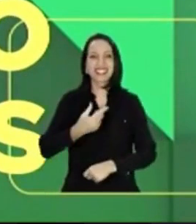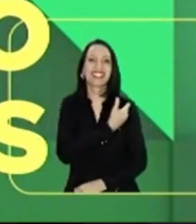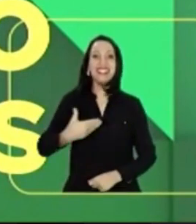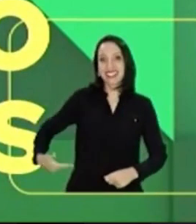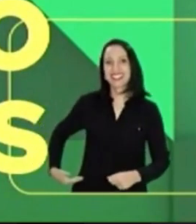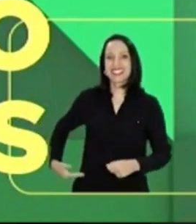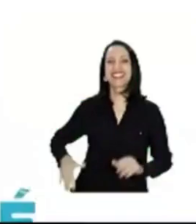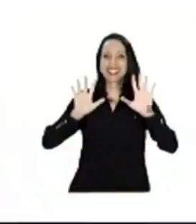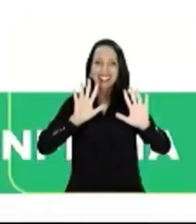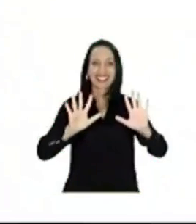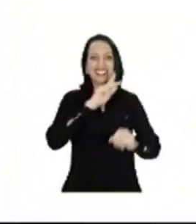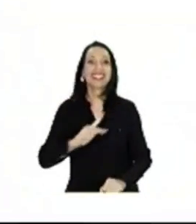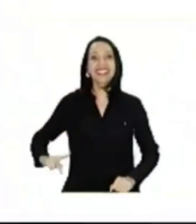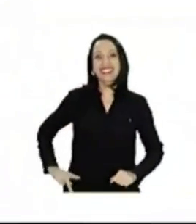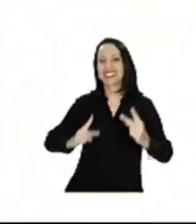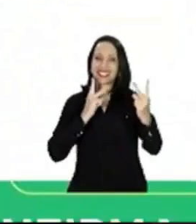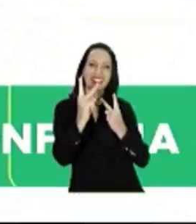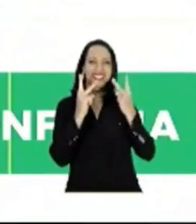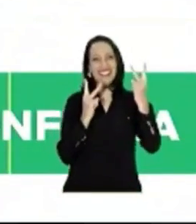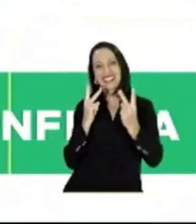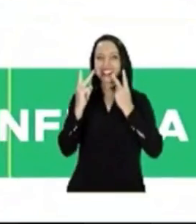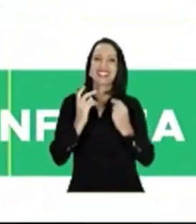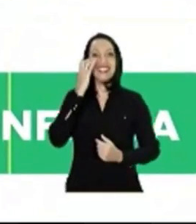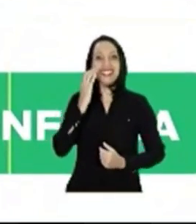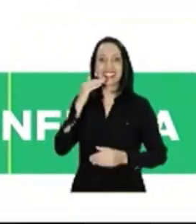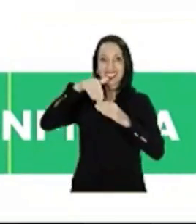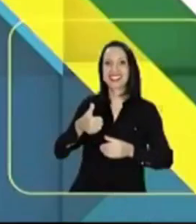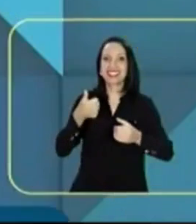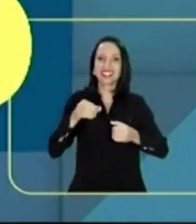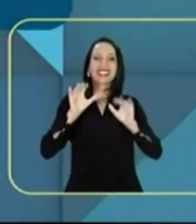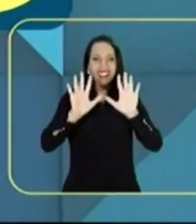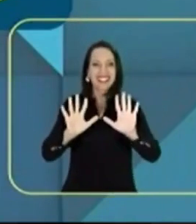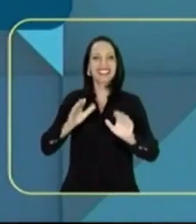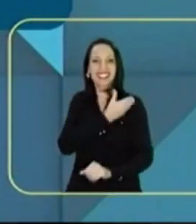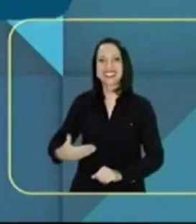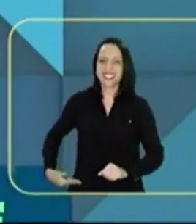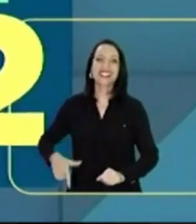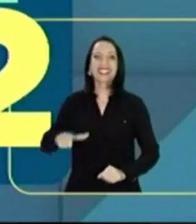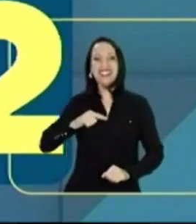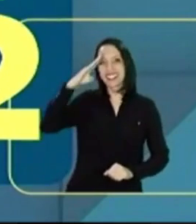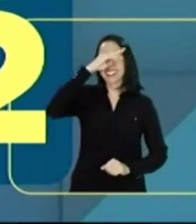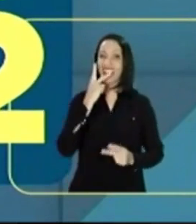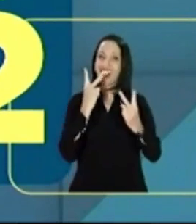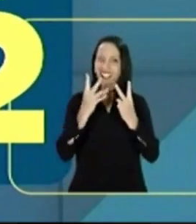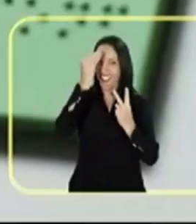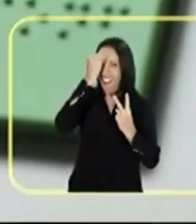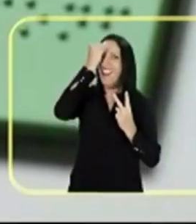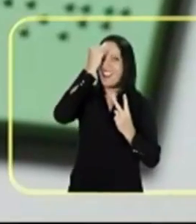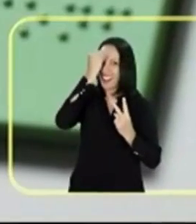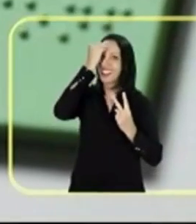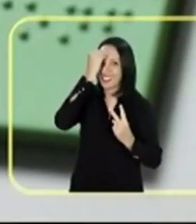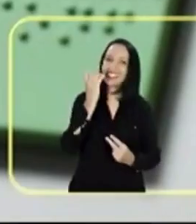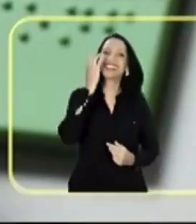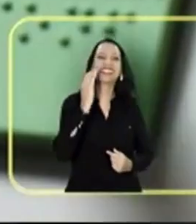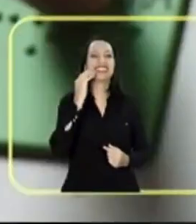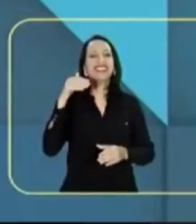Bolsonaro vem depois. Governador é 10, presidente é 22. Tarcísio, eu voto 10, Bolsonaro 22. Ó, oh,